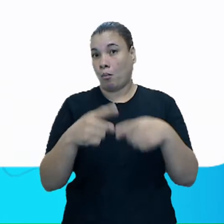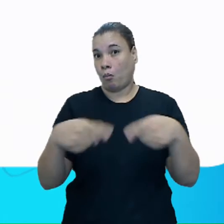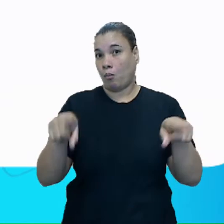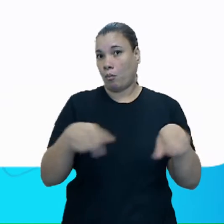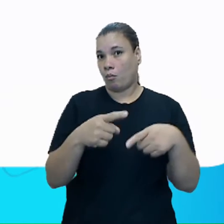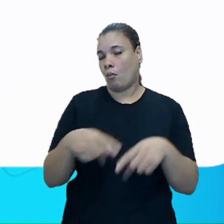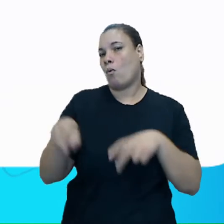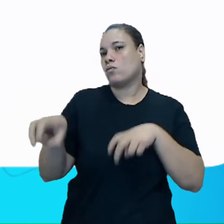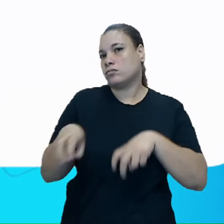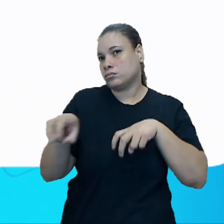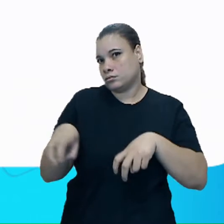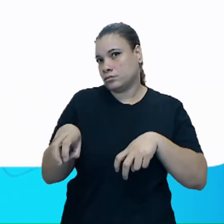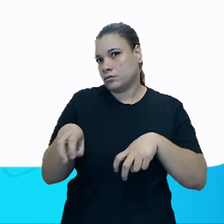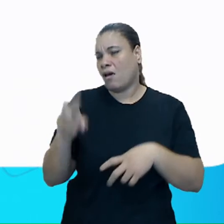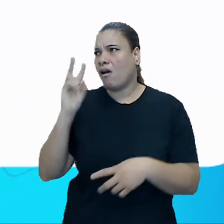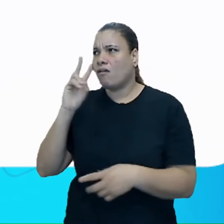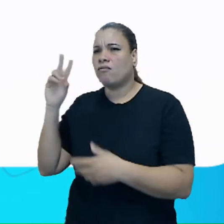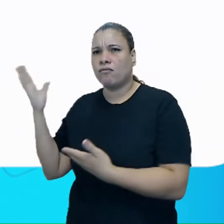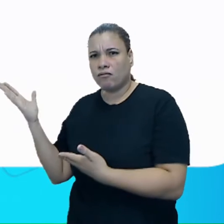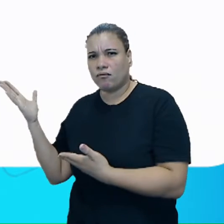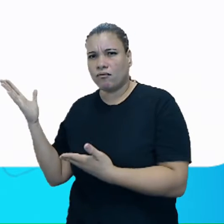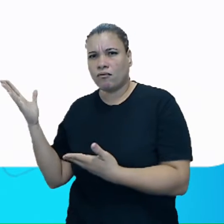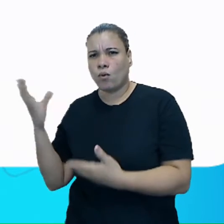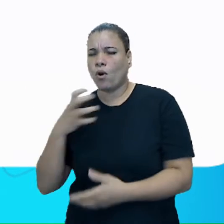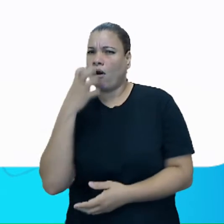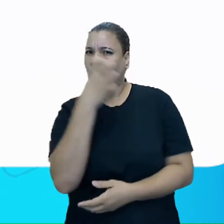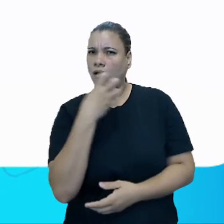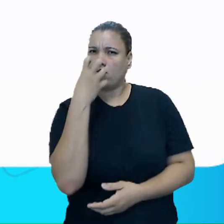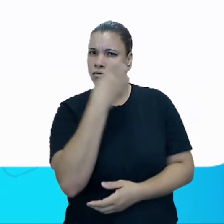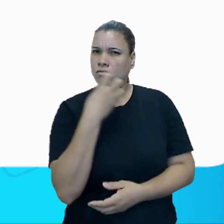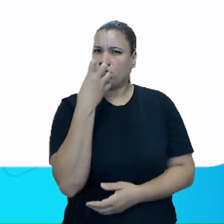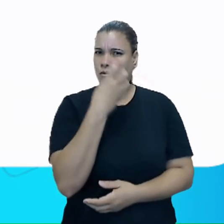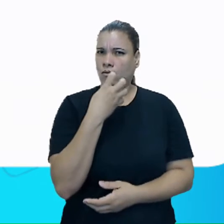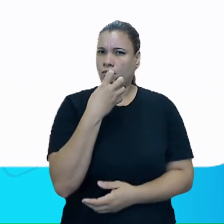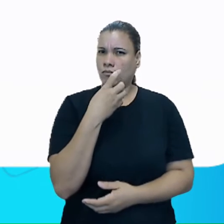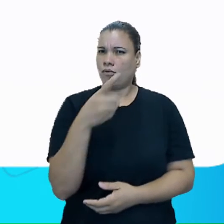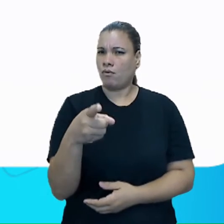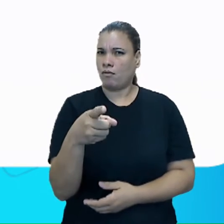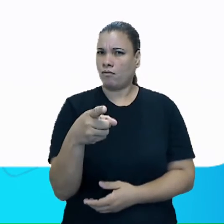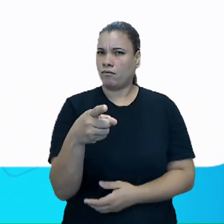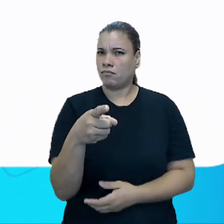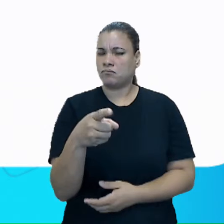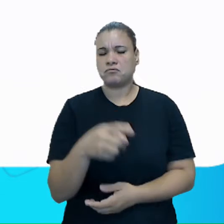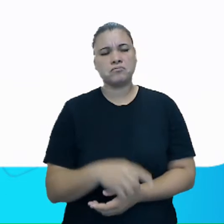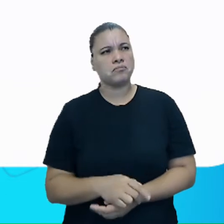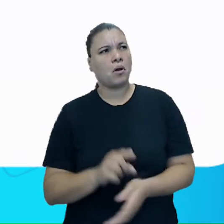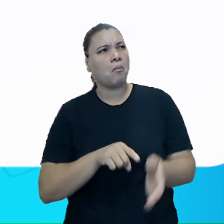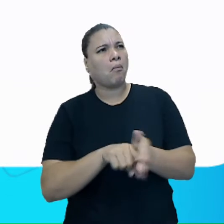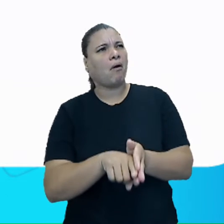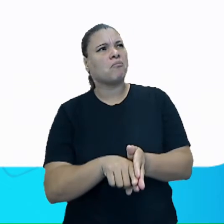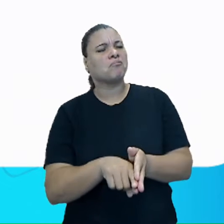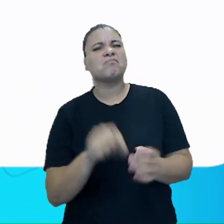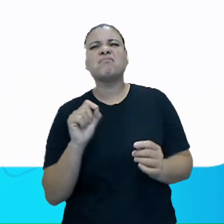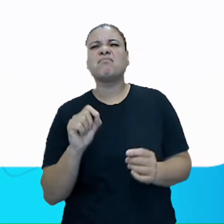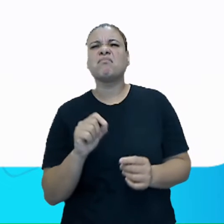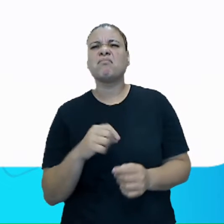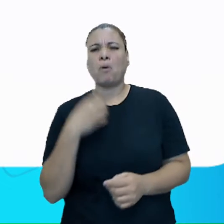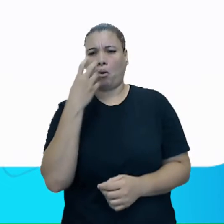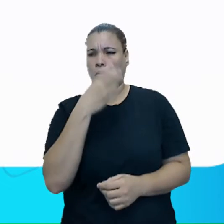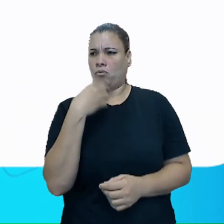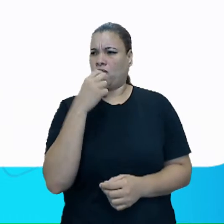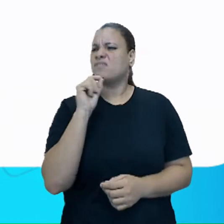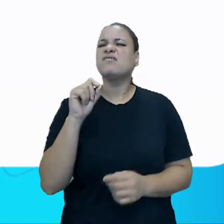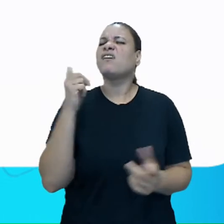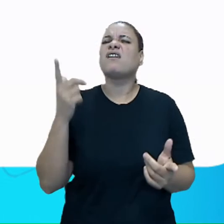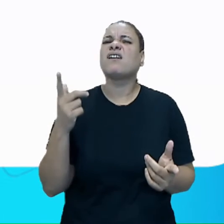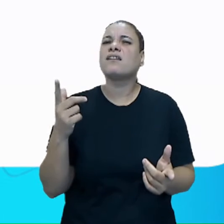eu disser para você Vitória cantou, você certamente perguntaria, cantou o quê? Cantou músicas. E